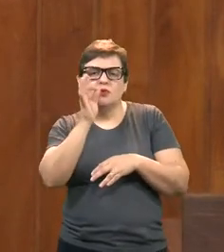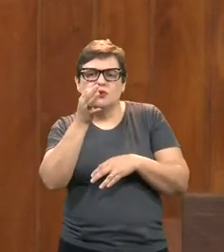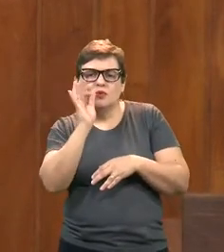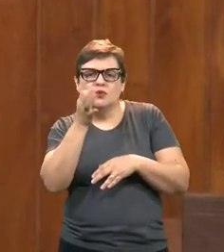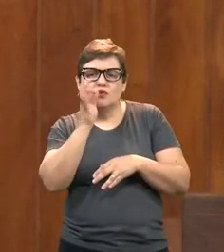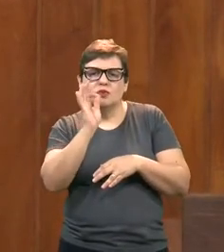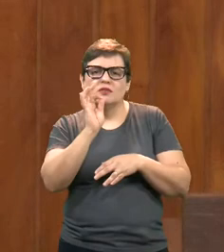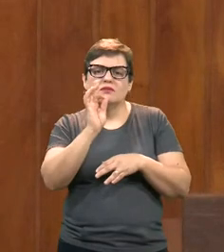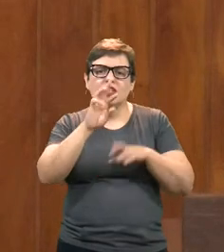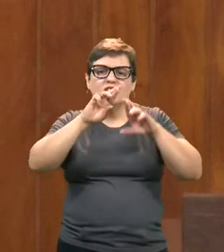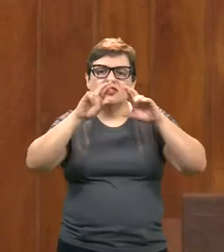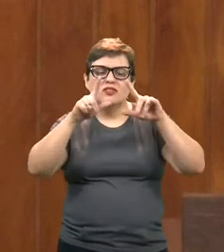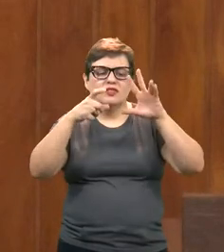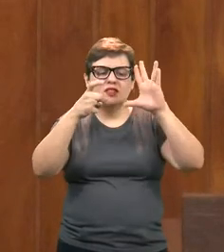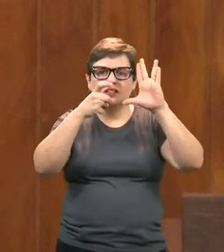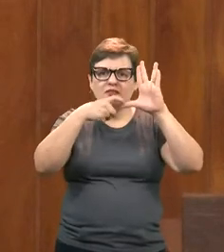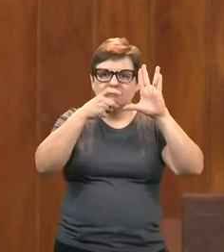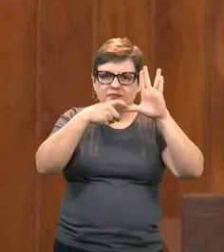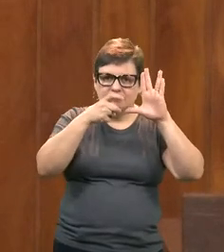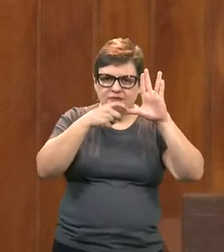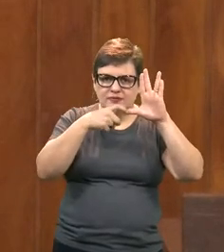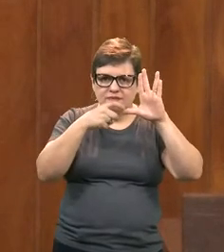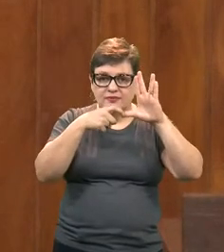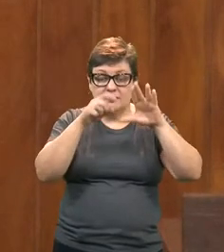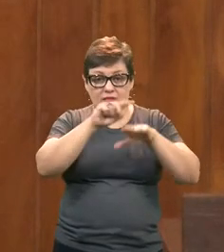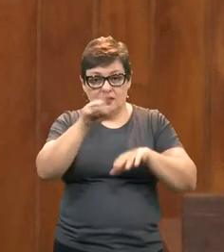possível. Esse é o perfil de pessoas que me procuram.